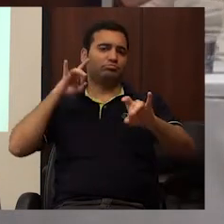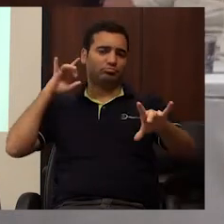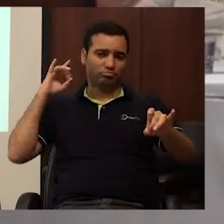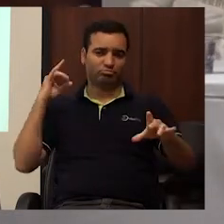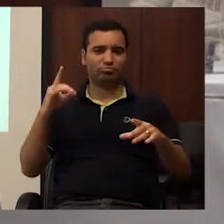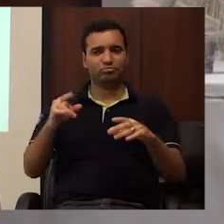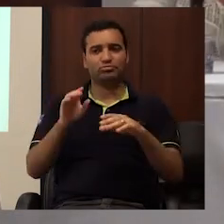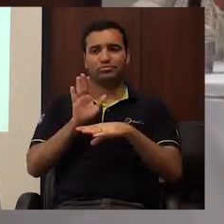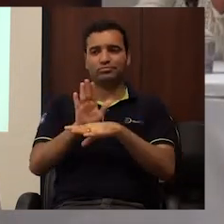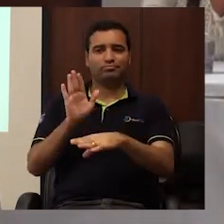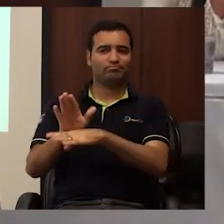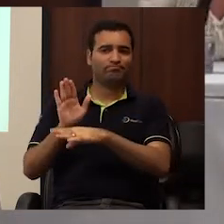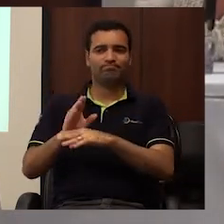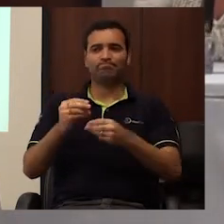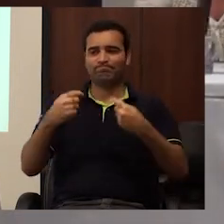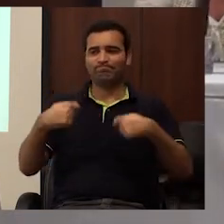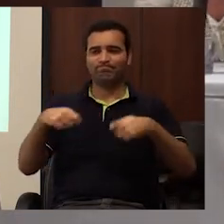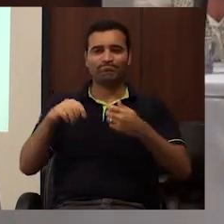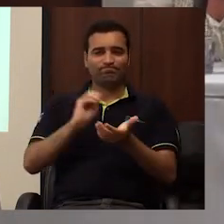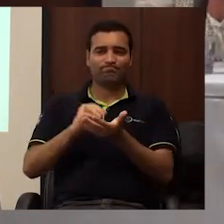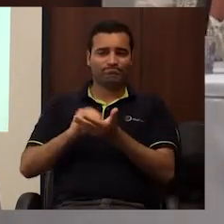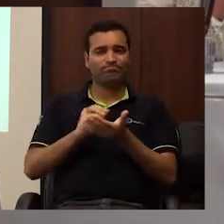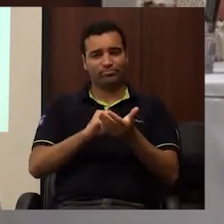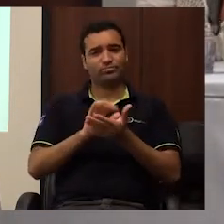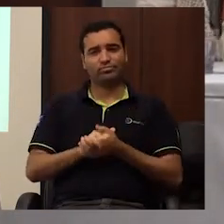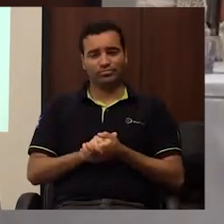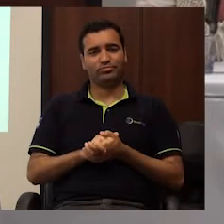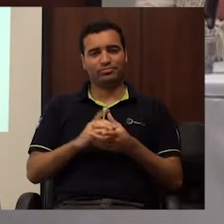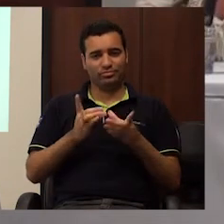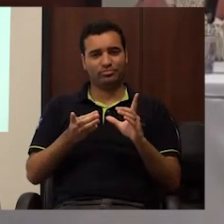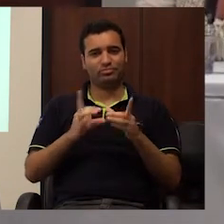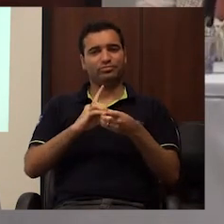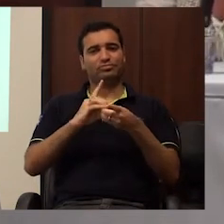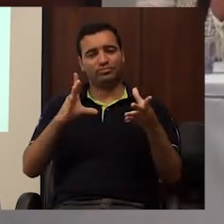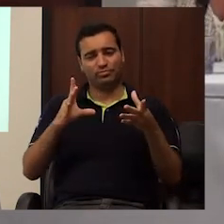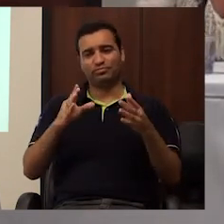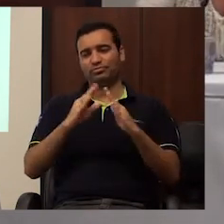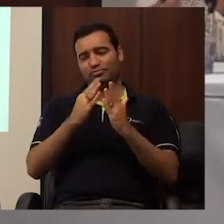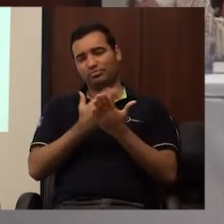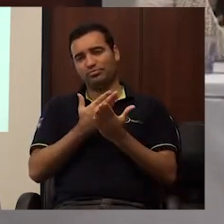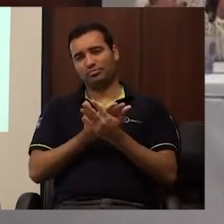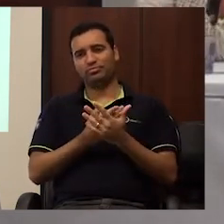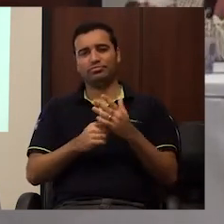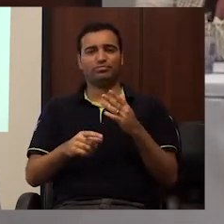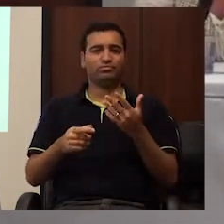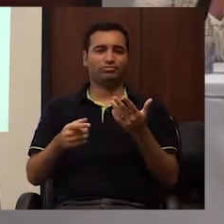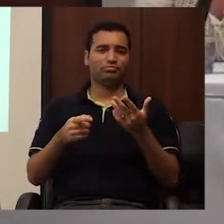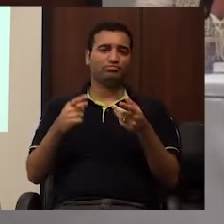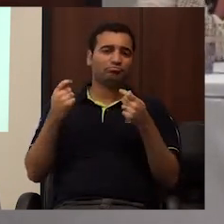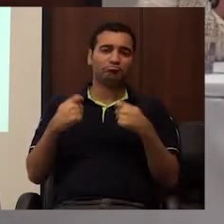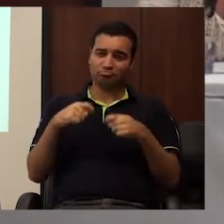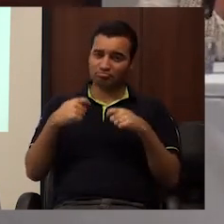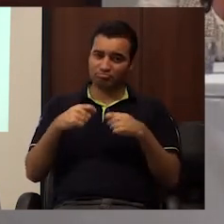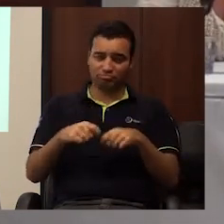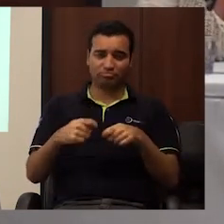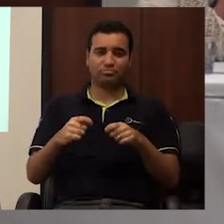atender a crescente demanda pela formação superior. A democratização da escola, a necessidade de um